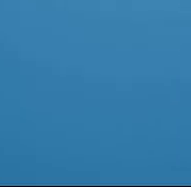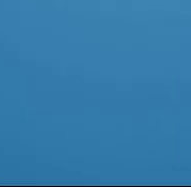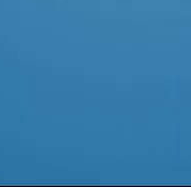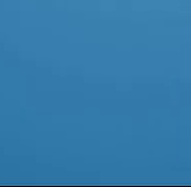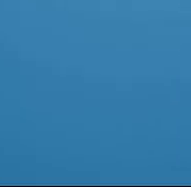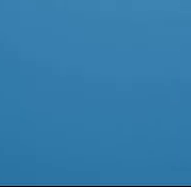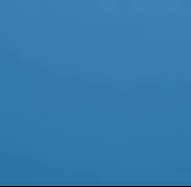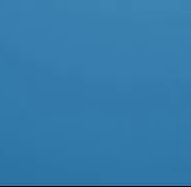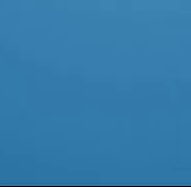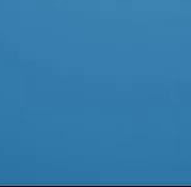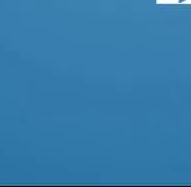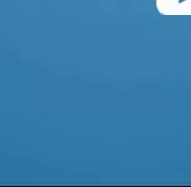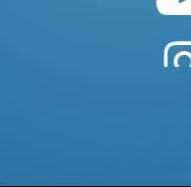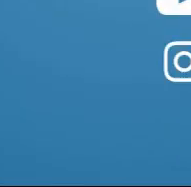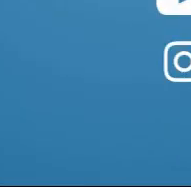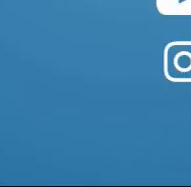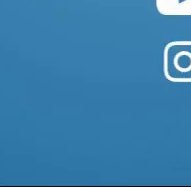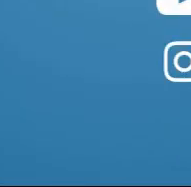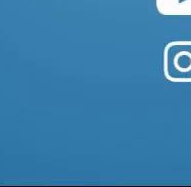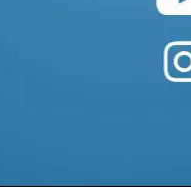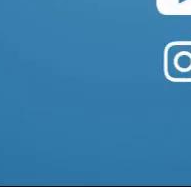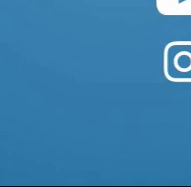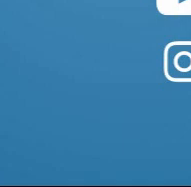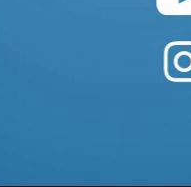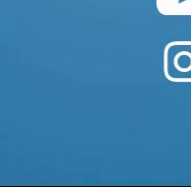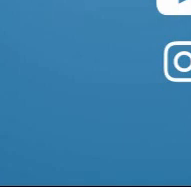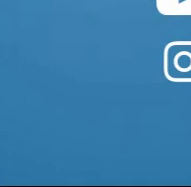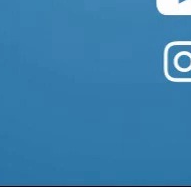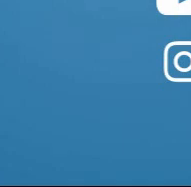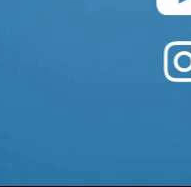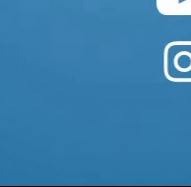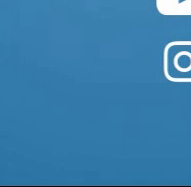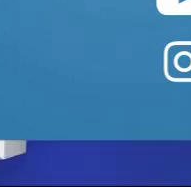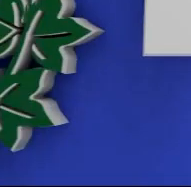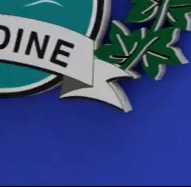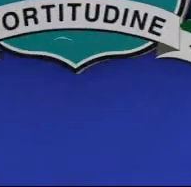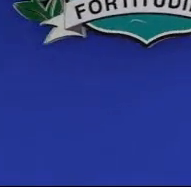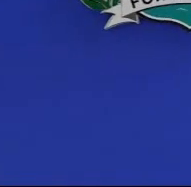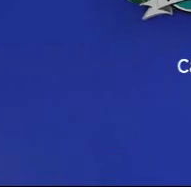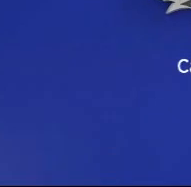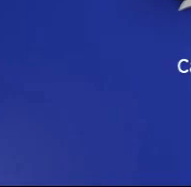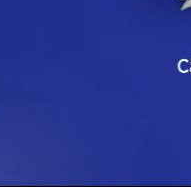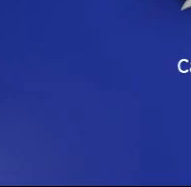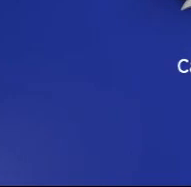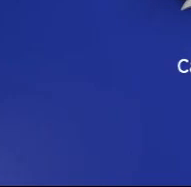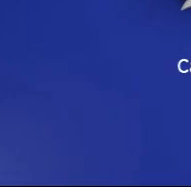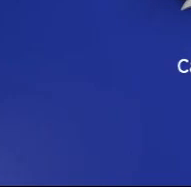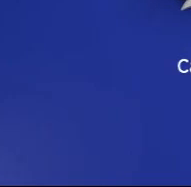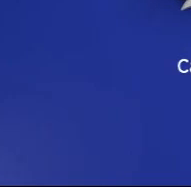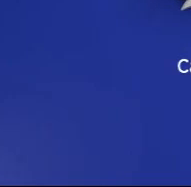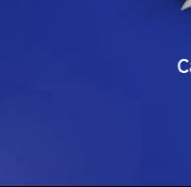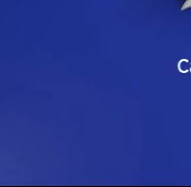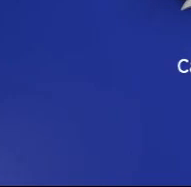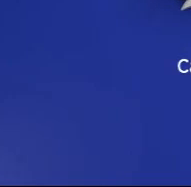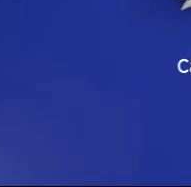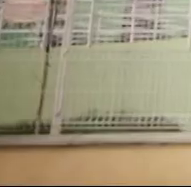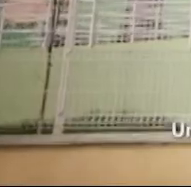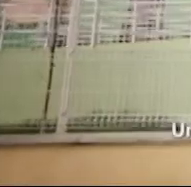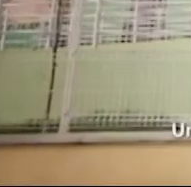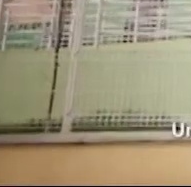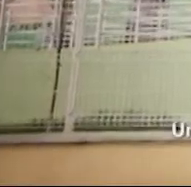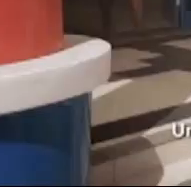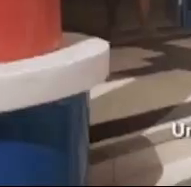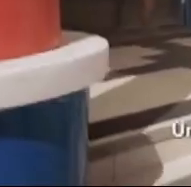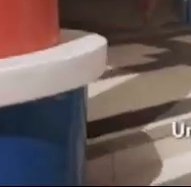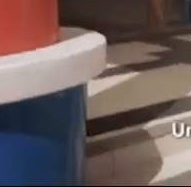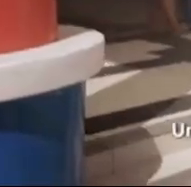Acesse, comente, assista, participe. A casa é sua também. Câmara e você, juntos construindo uma Fortaleza melhor.